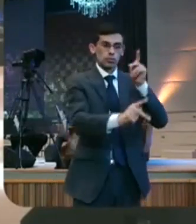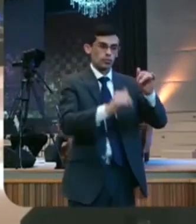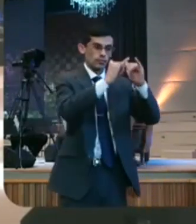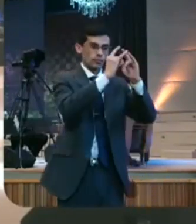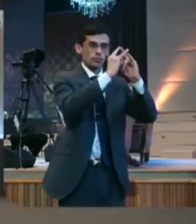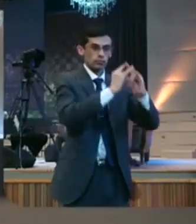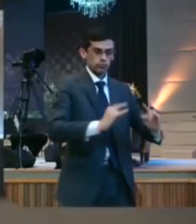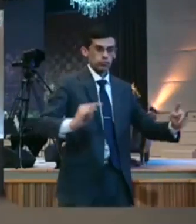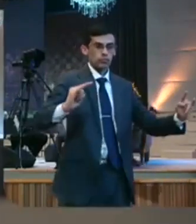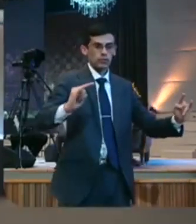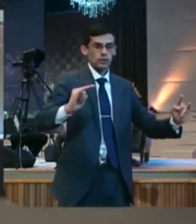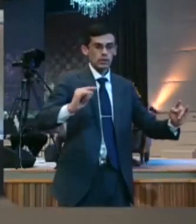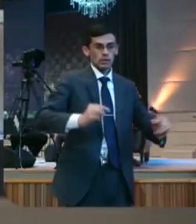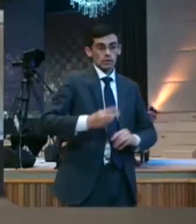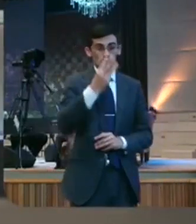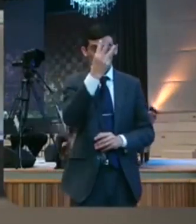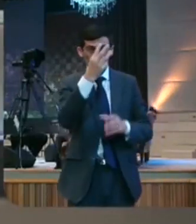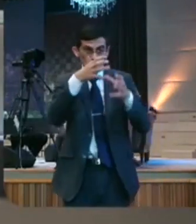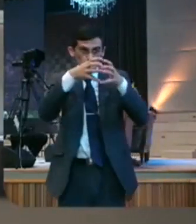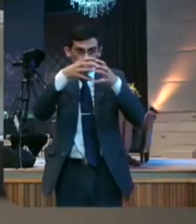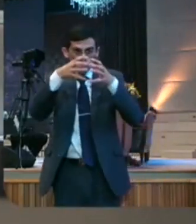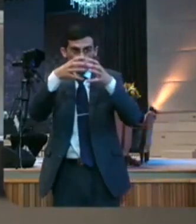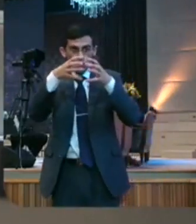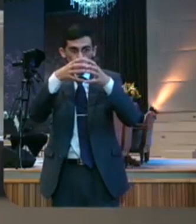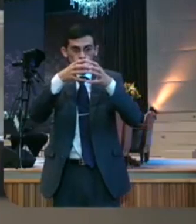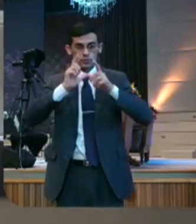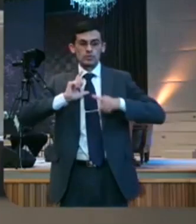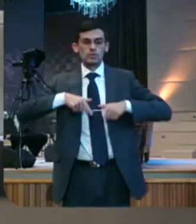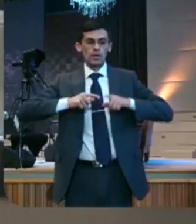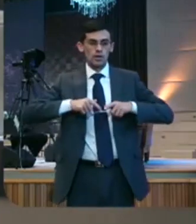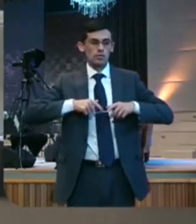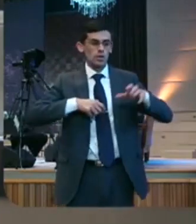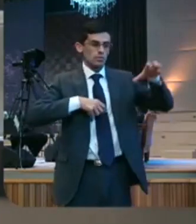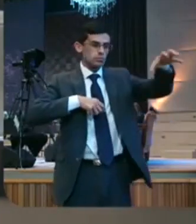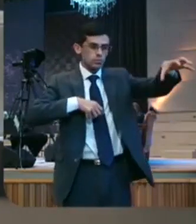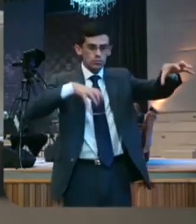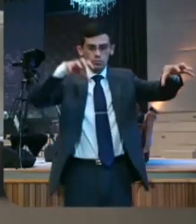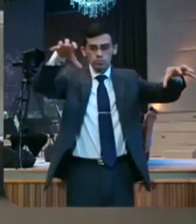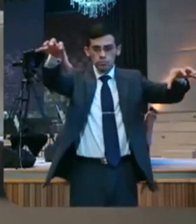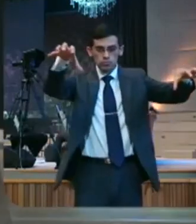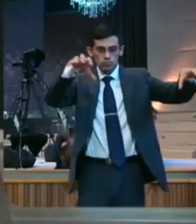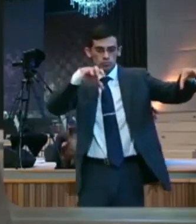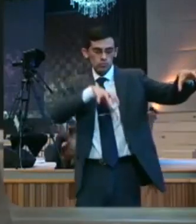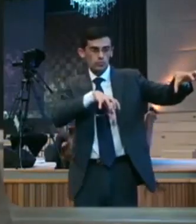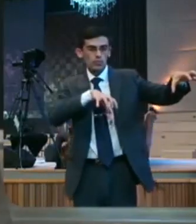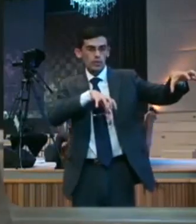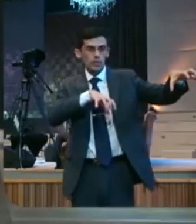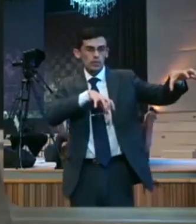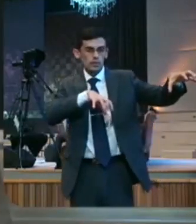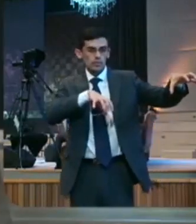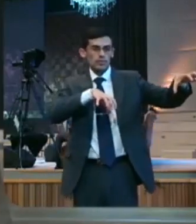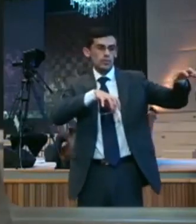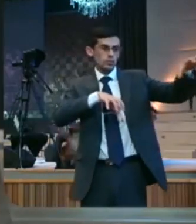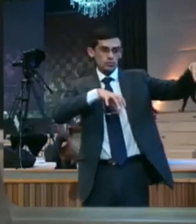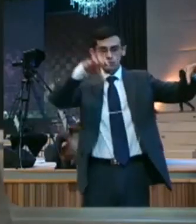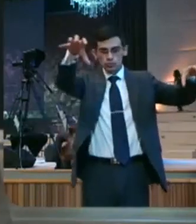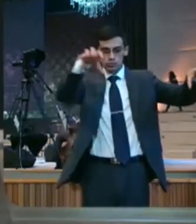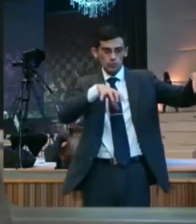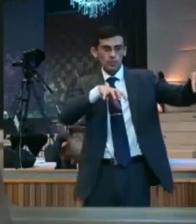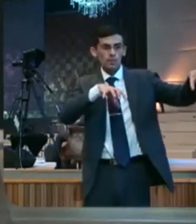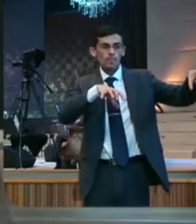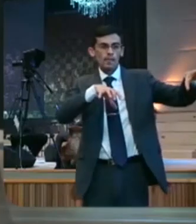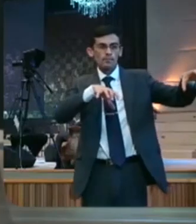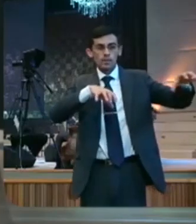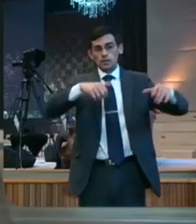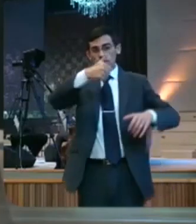3 tribos de Israel ficavam em cada ponto cardeal, não é? Norte, sul, leste, oeste,